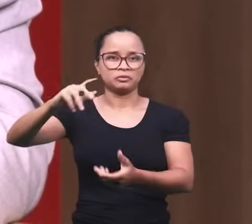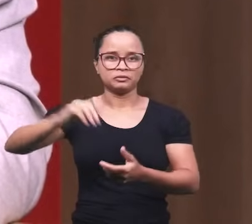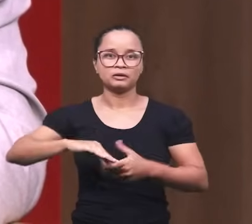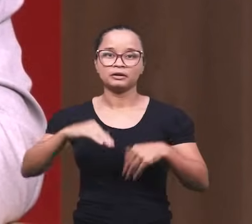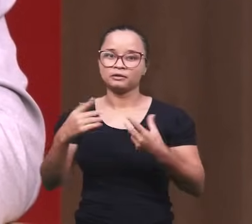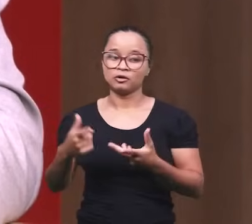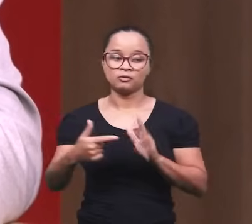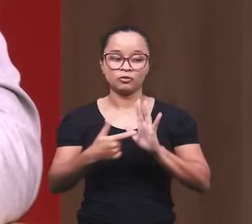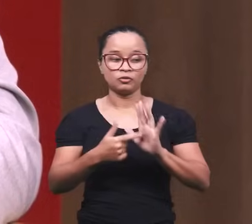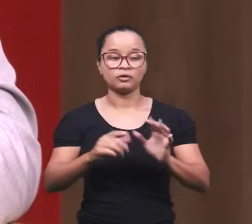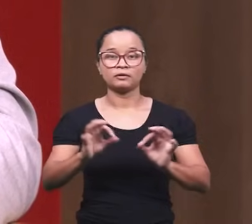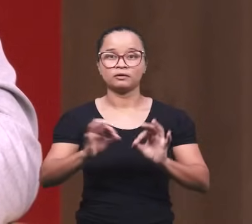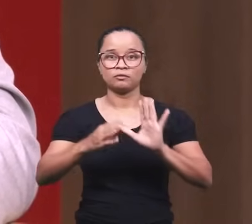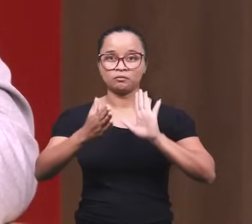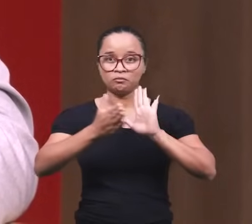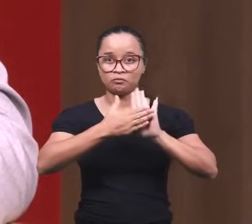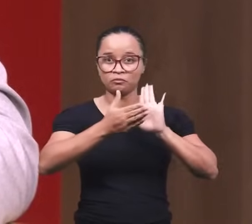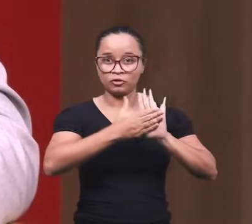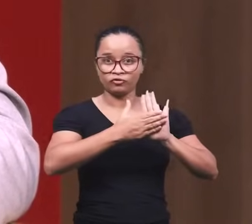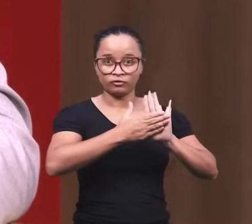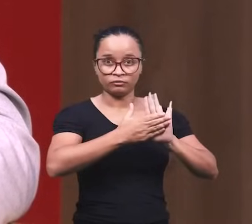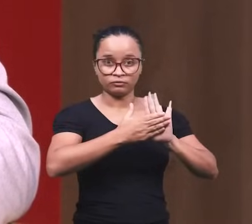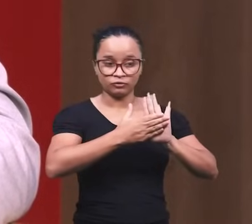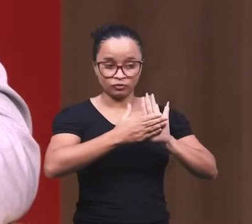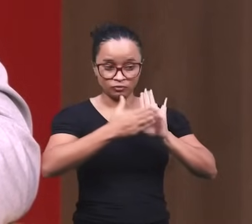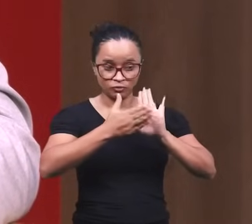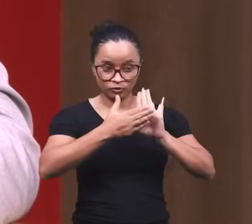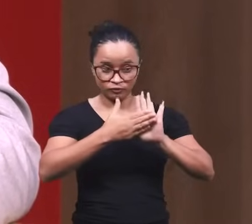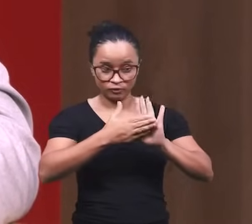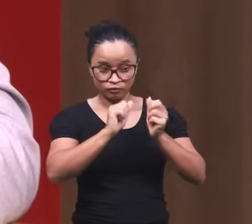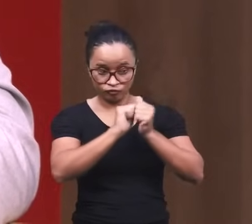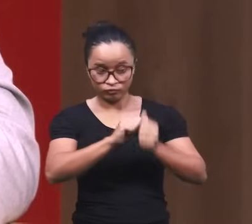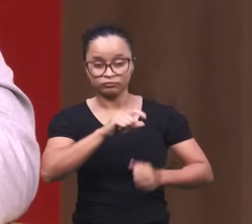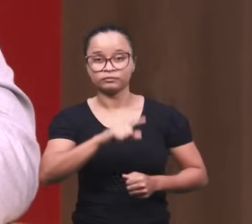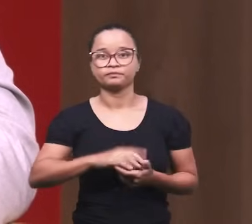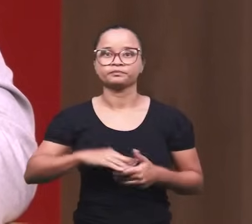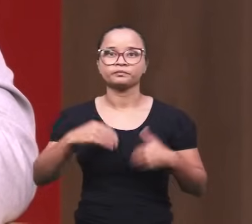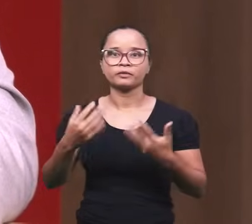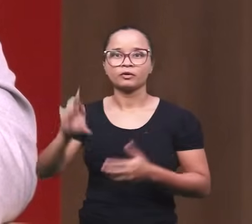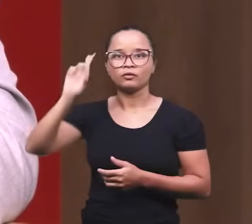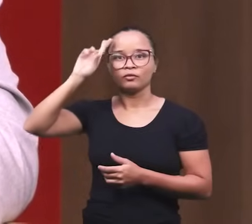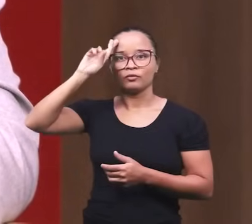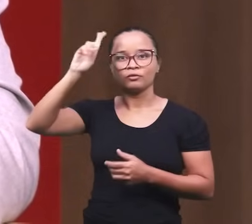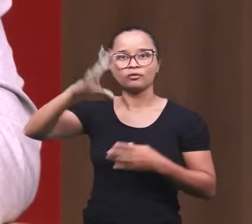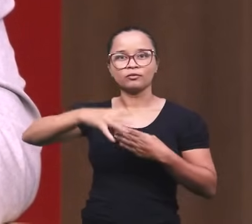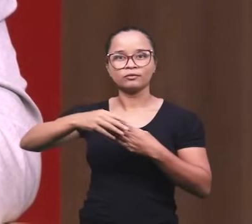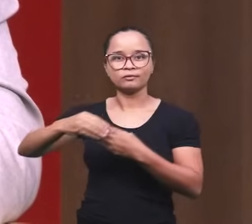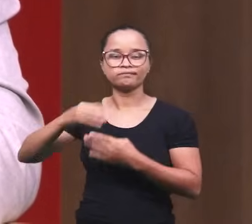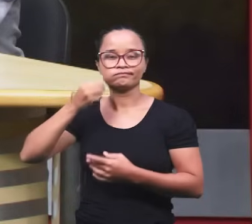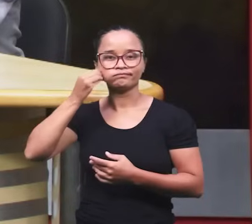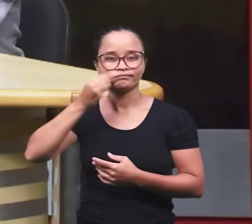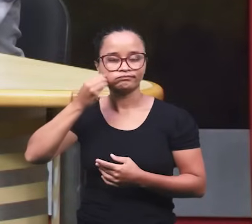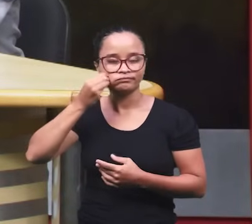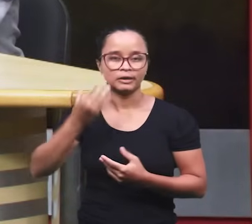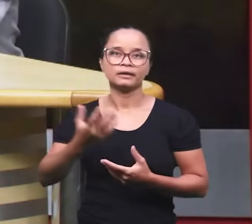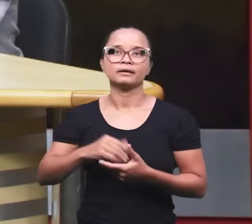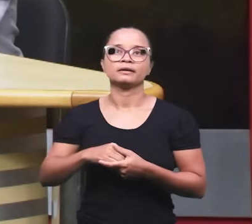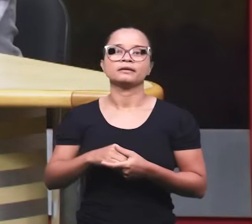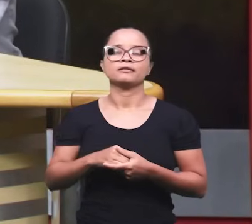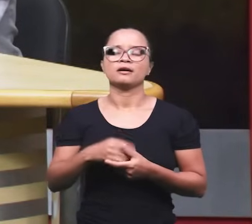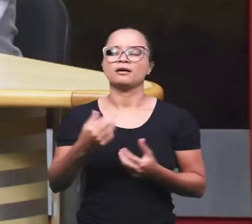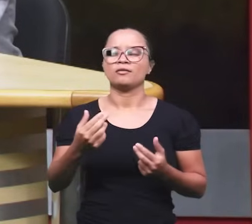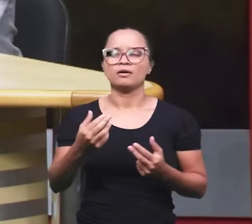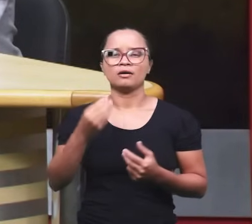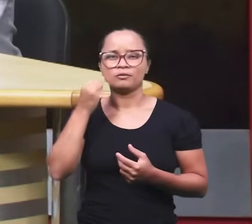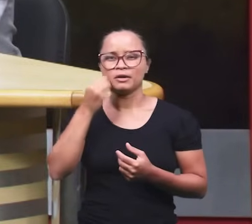estava dizendo tem um projeto e o projeto vai começar aqui com você né até então o senhor vinha conduzindo com experiências como a experiência de